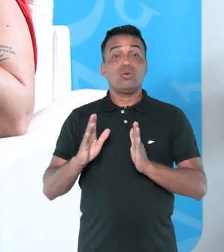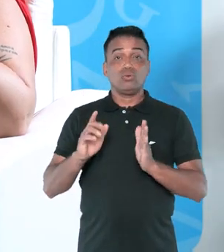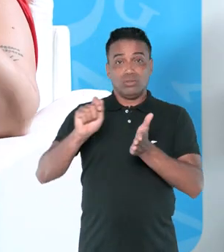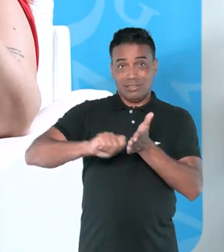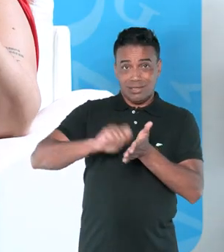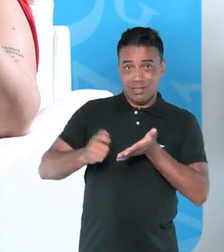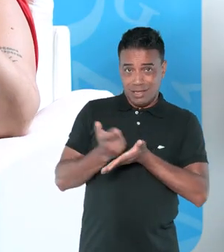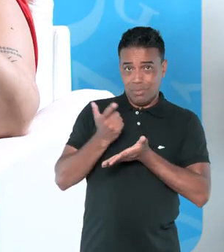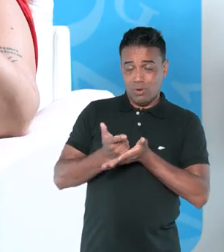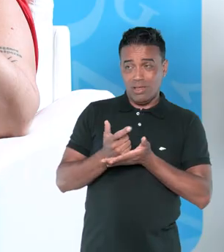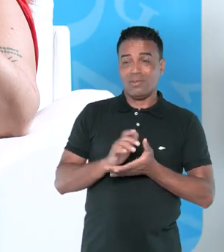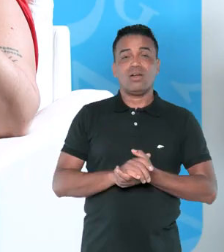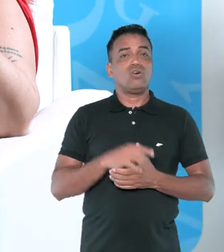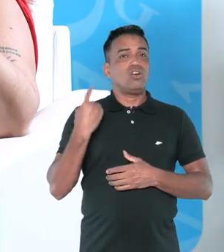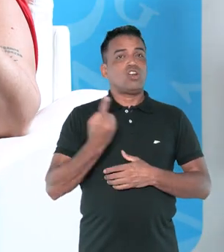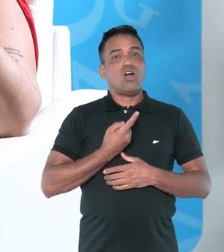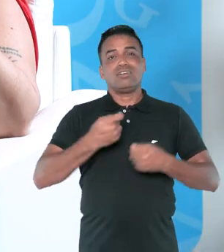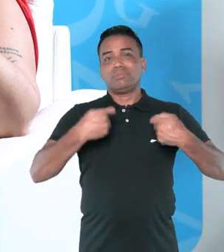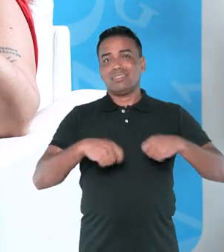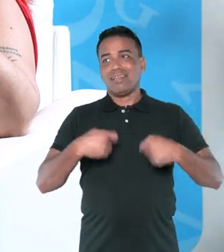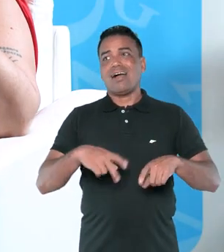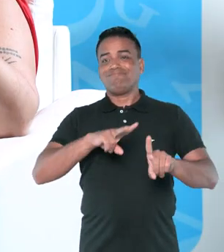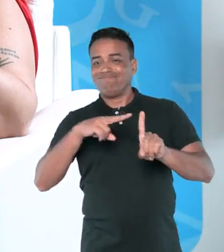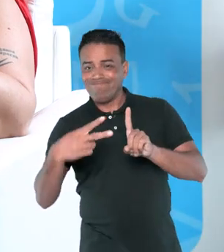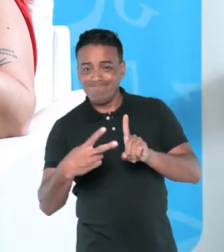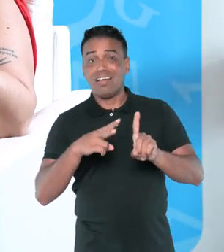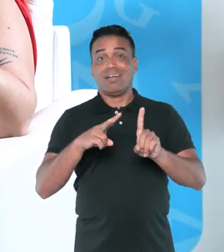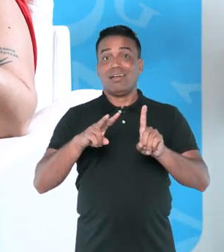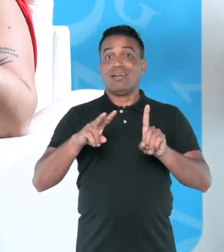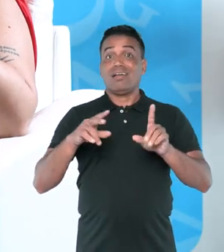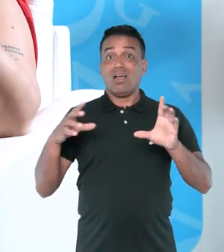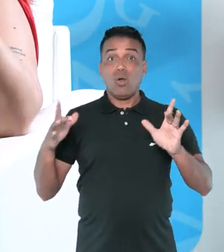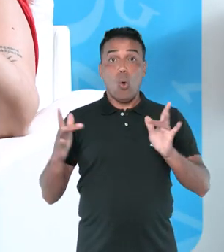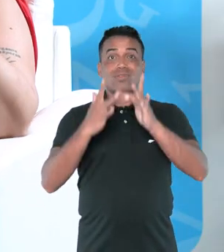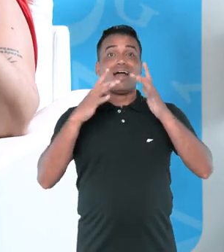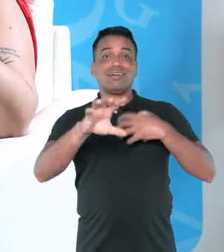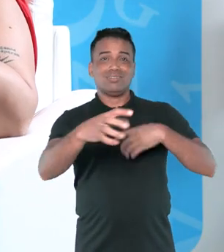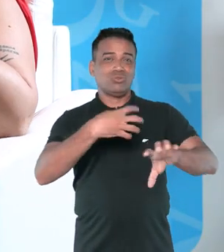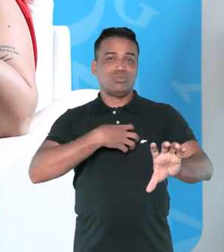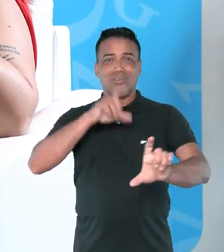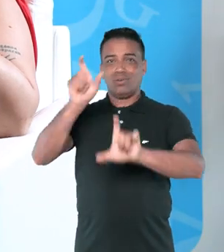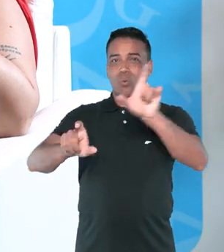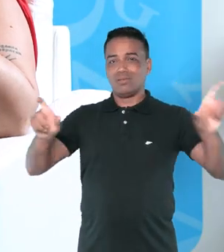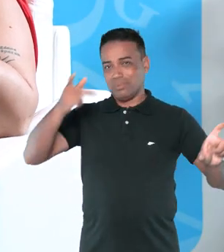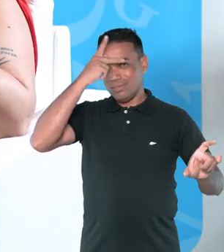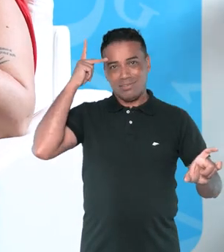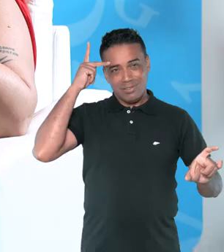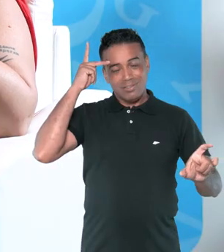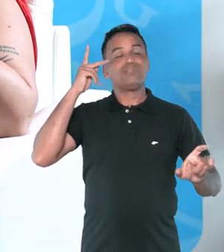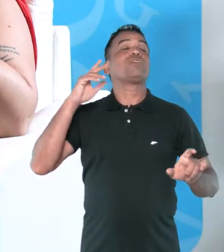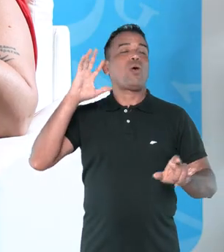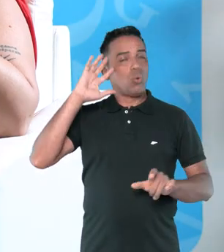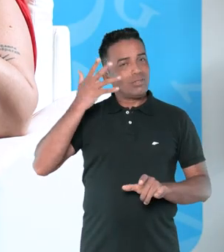livro, a nossa necessidade de enxergar de novo, de voltar a enxergar as outras pessoas. Tem muitos reflexos disso acontecendo. E